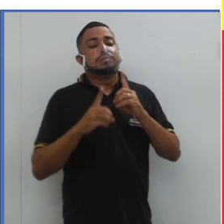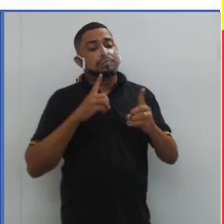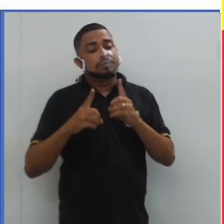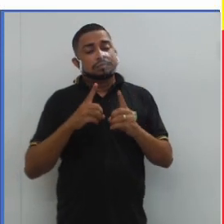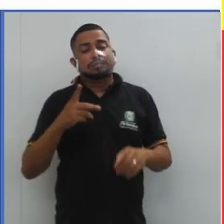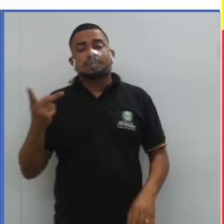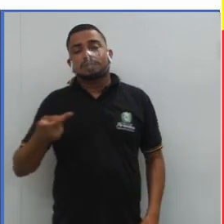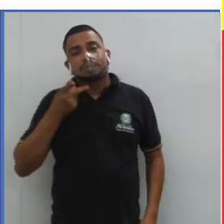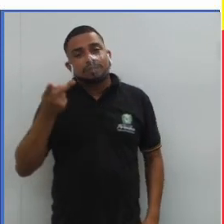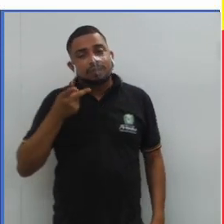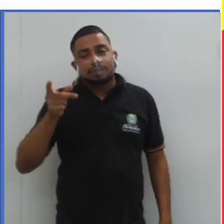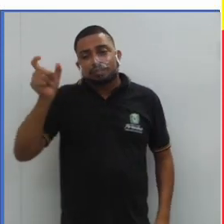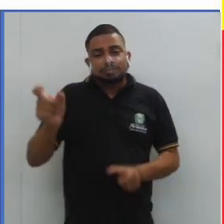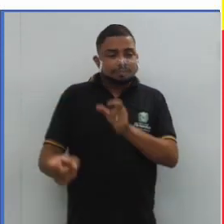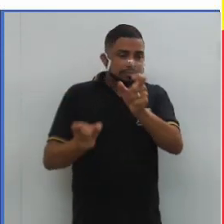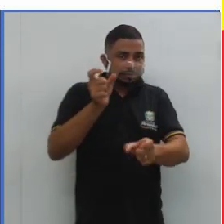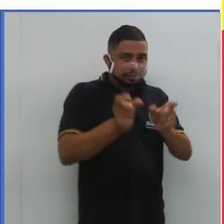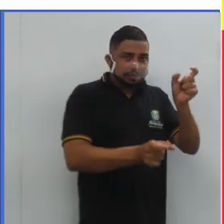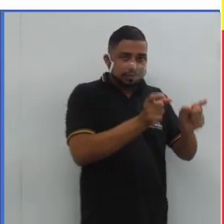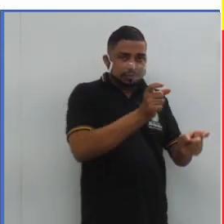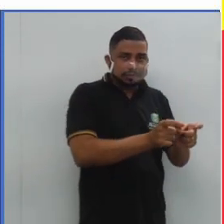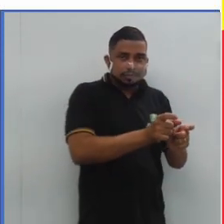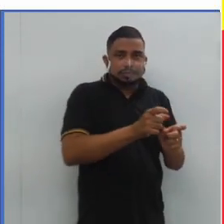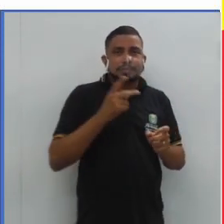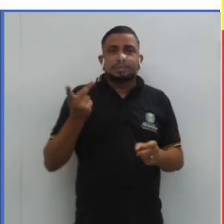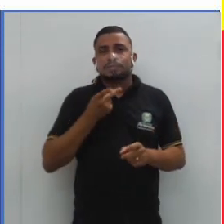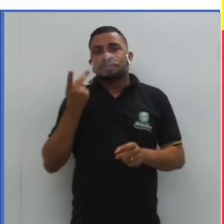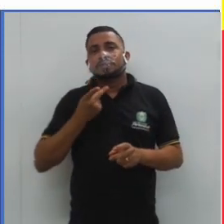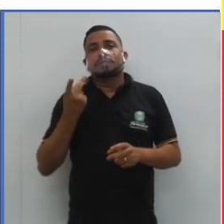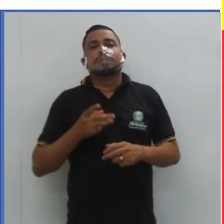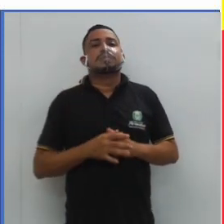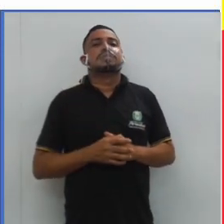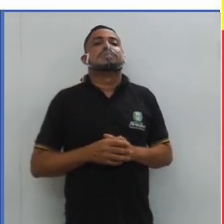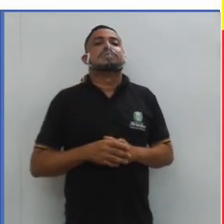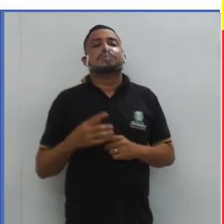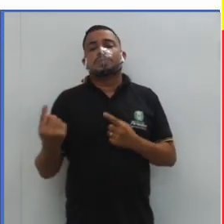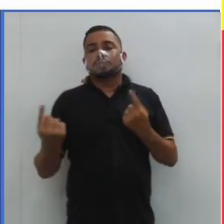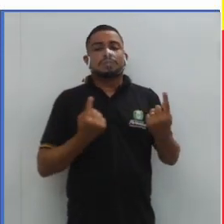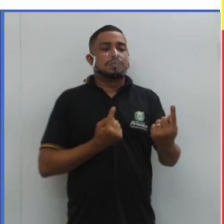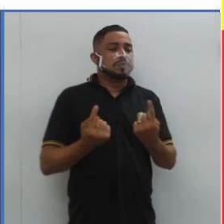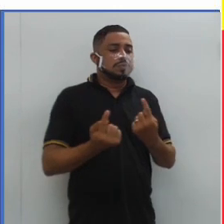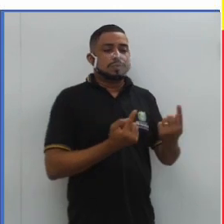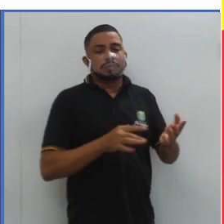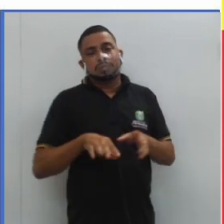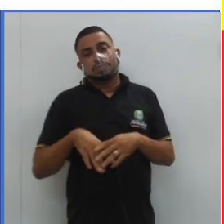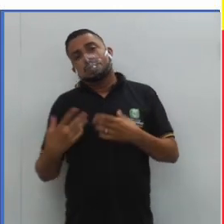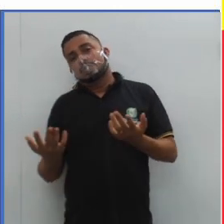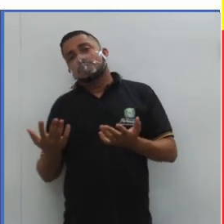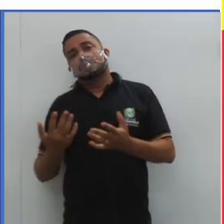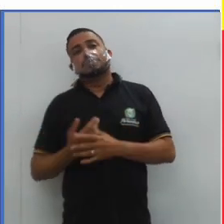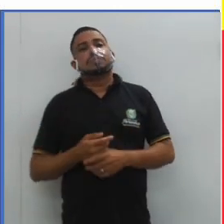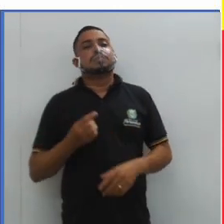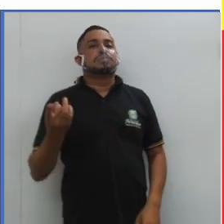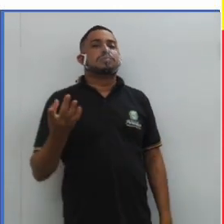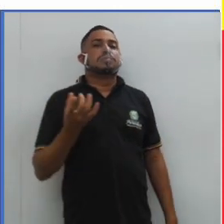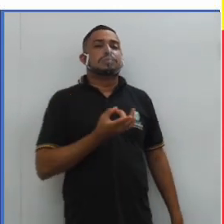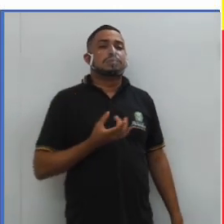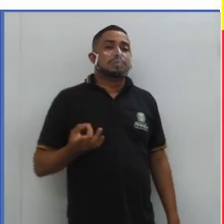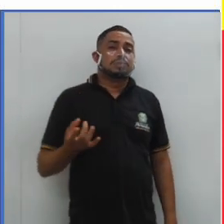os diálogos? São as falas dos personagens, né, o que o personagem fala, que eles falam um com o outro, ou